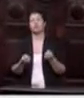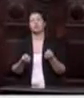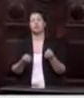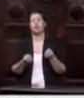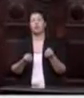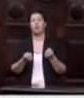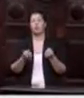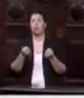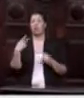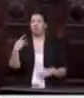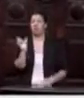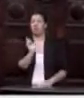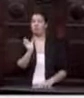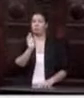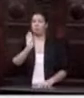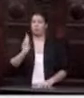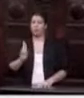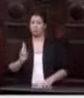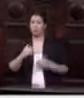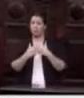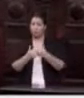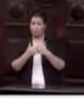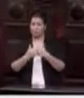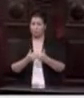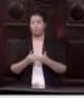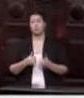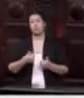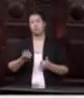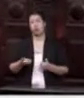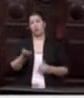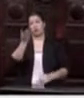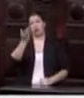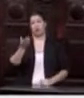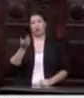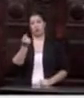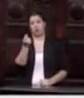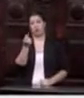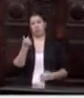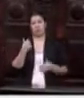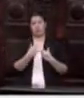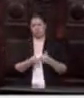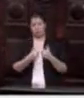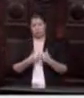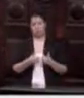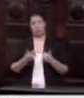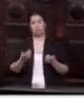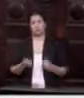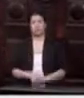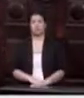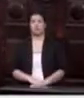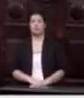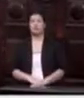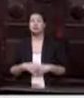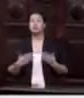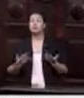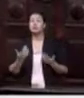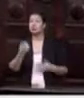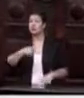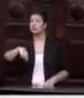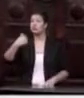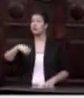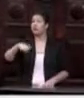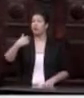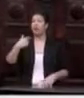bilhete único que aumenta enormemente o custo das passagens. E nos cabe avaliar por que isso está